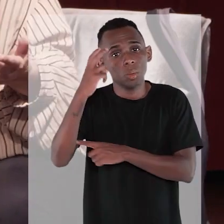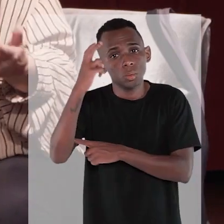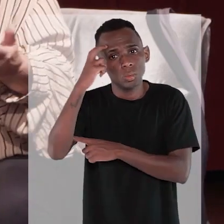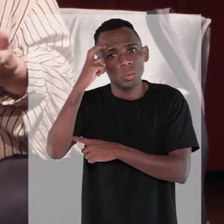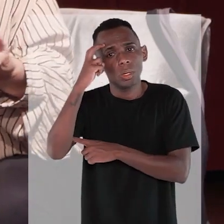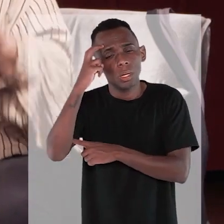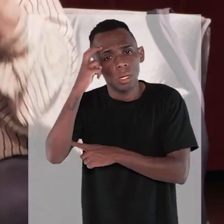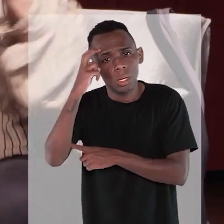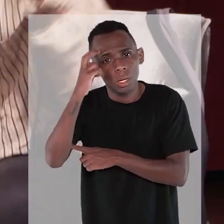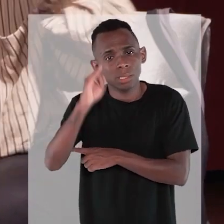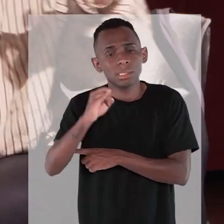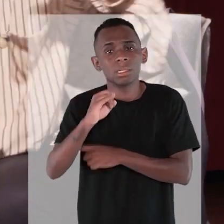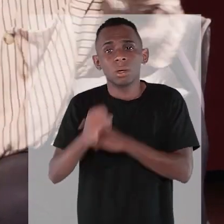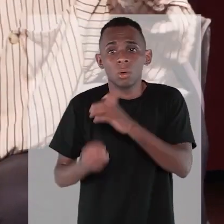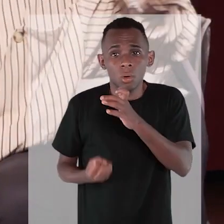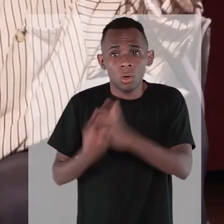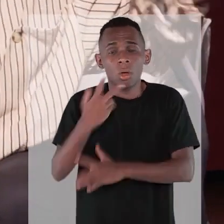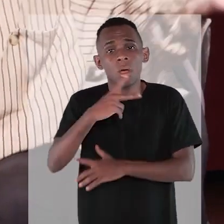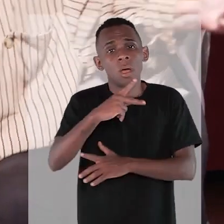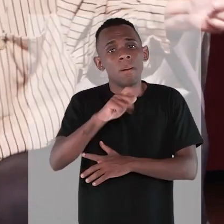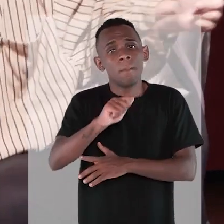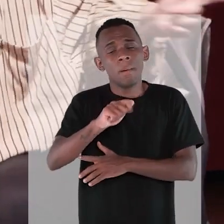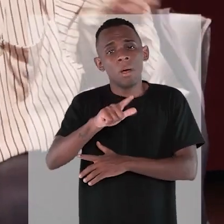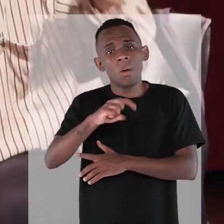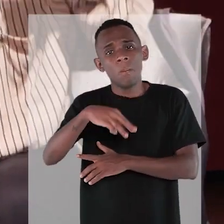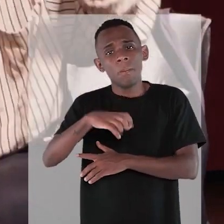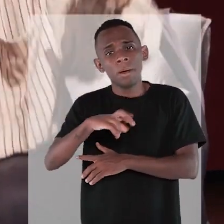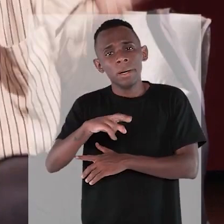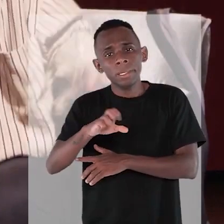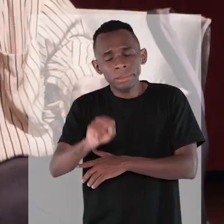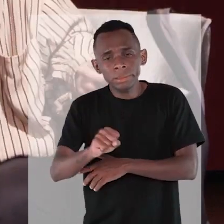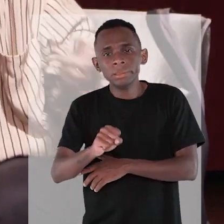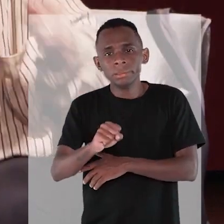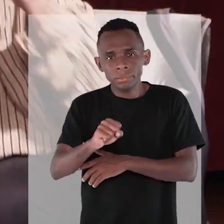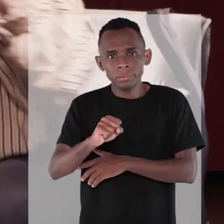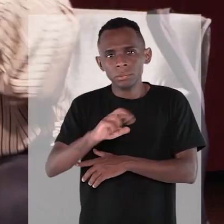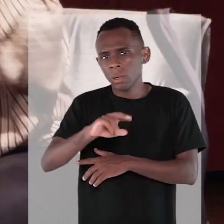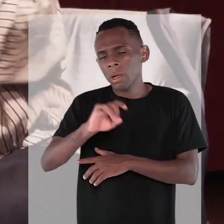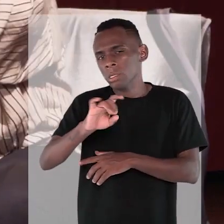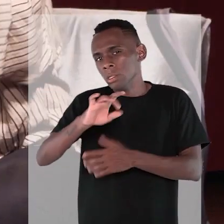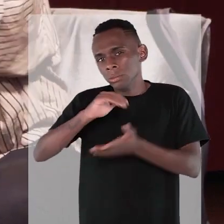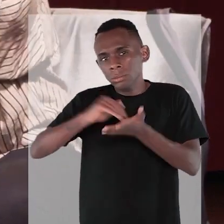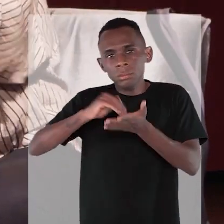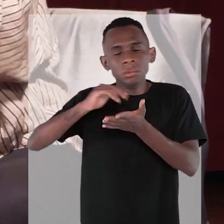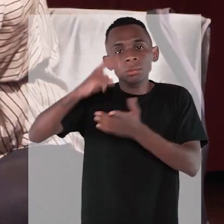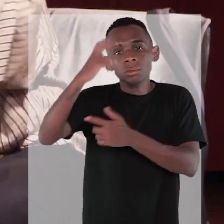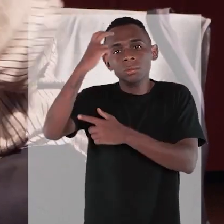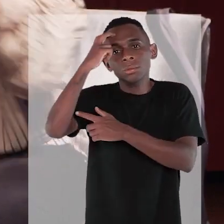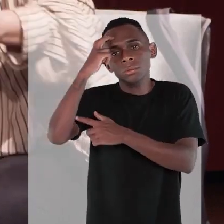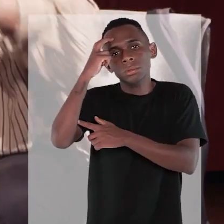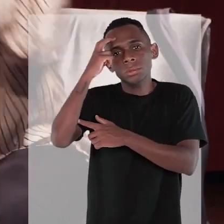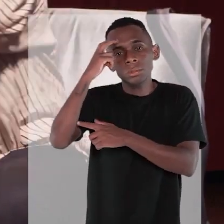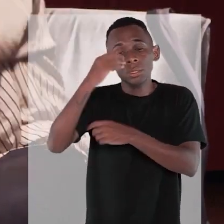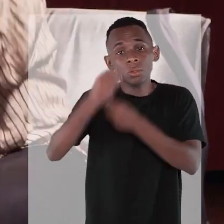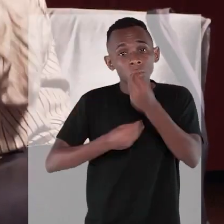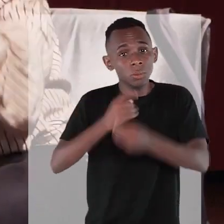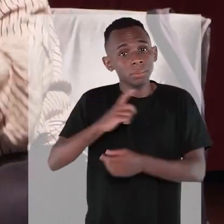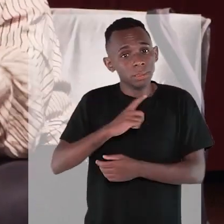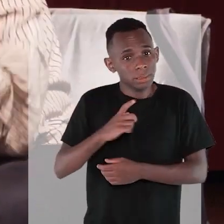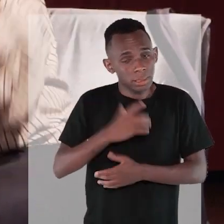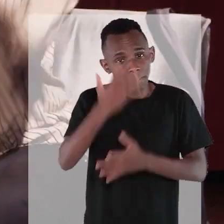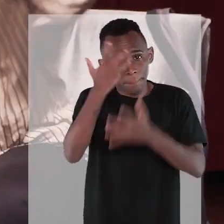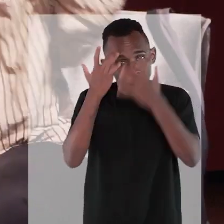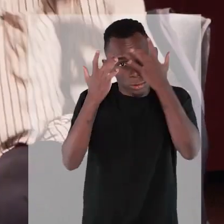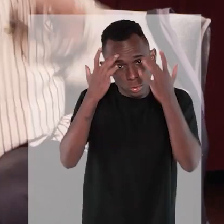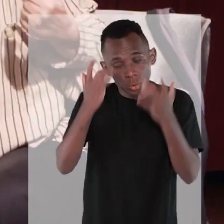você pensar a Fundação Palmares, não precisamos pensar só na Secretaria de Cultura. Então, pensa como você tem personagens